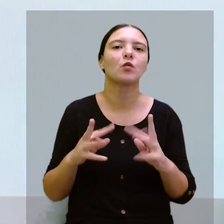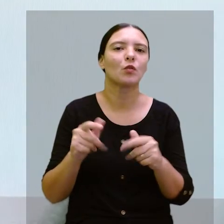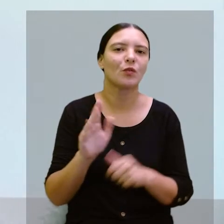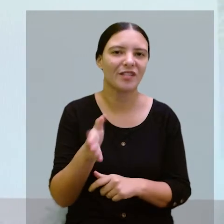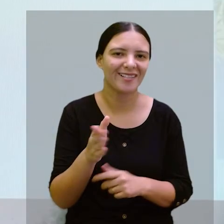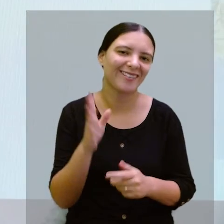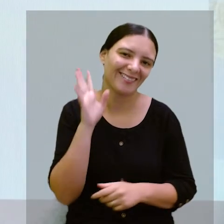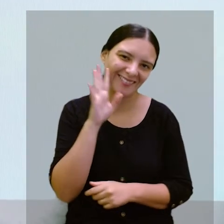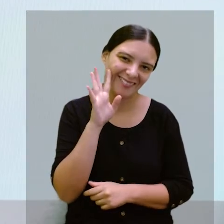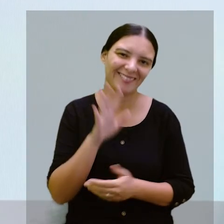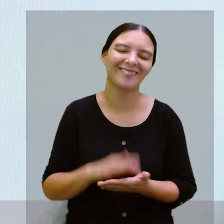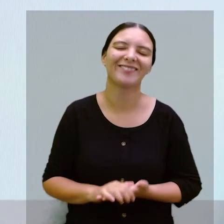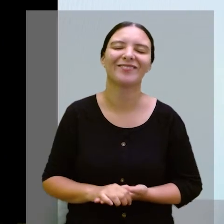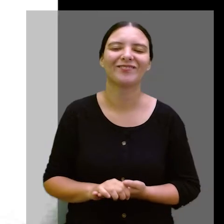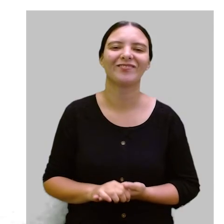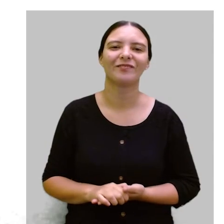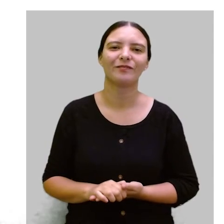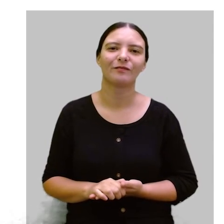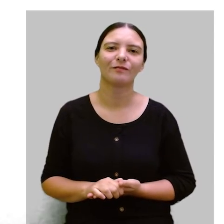leiam um livro.